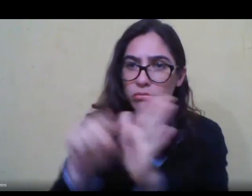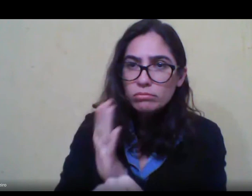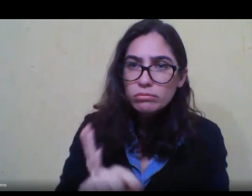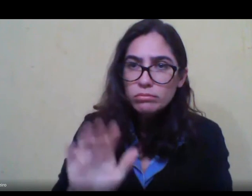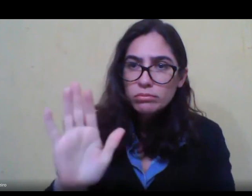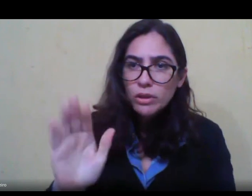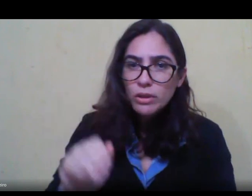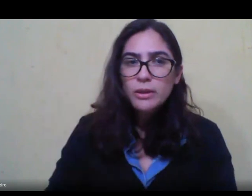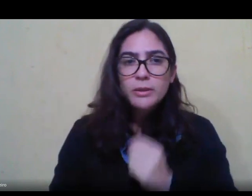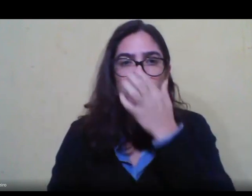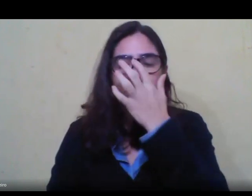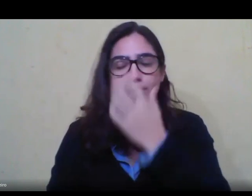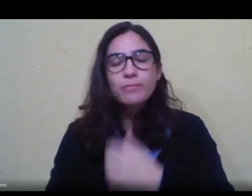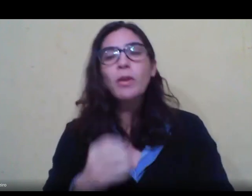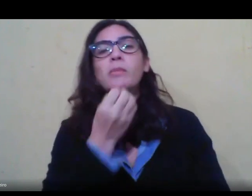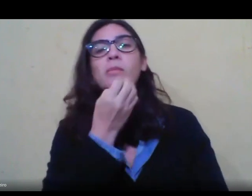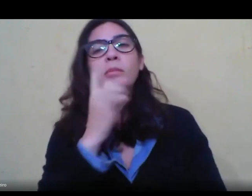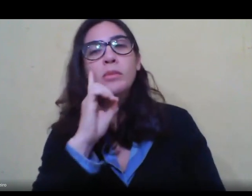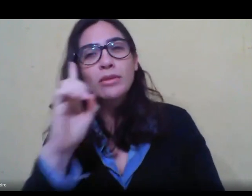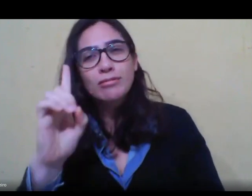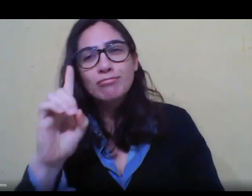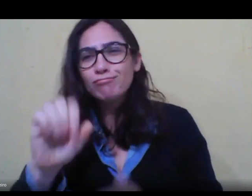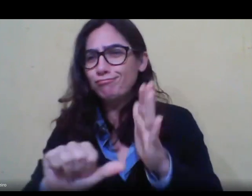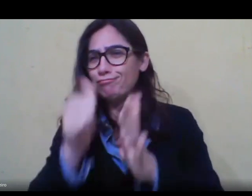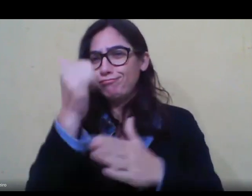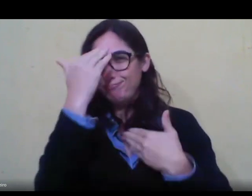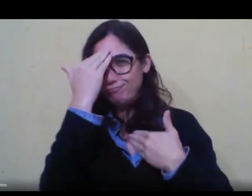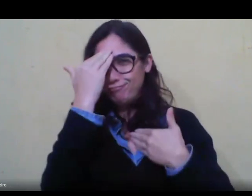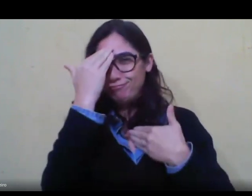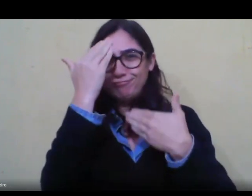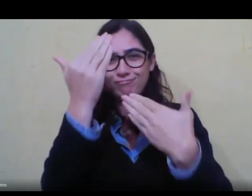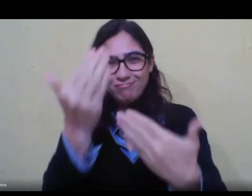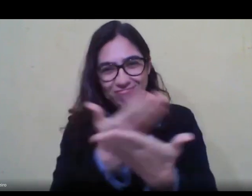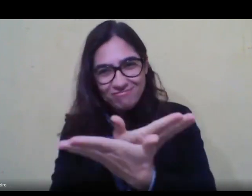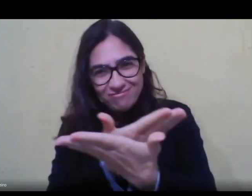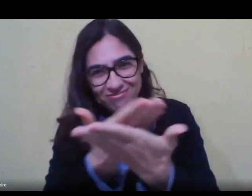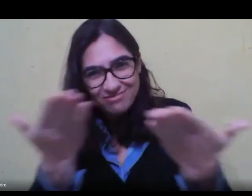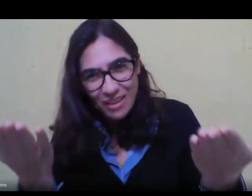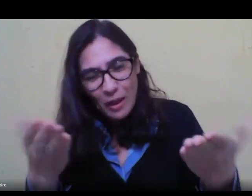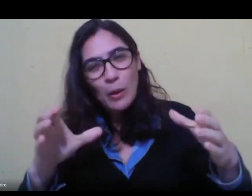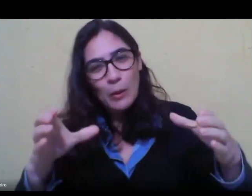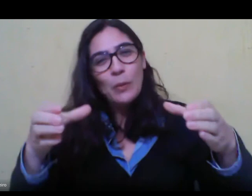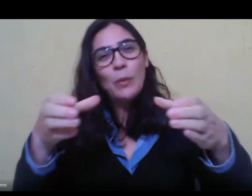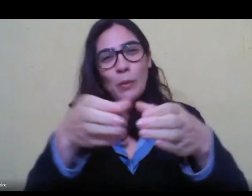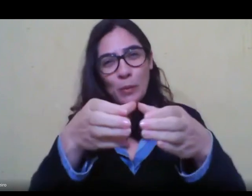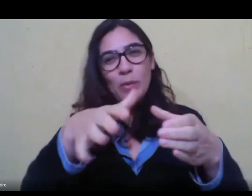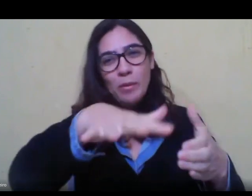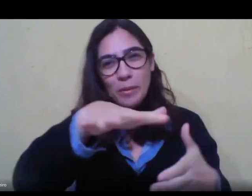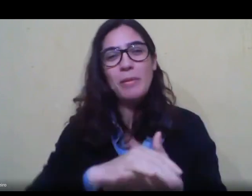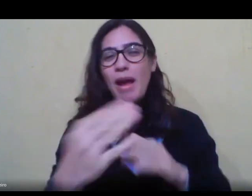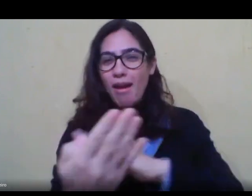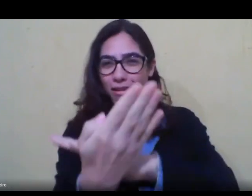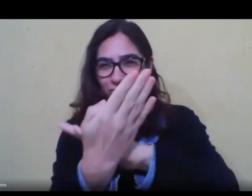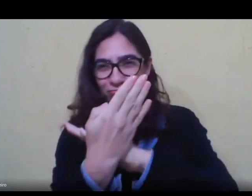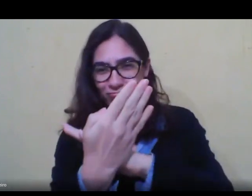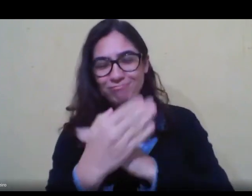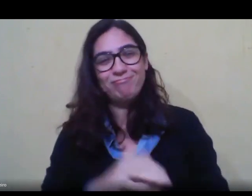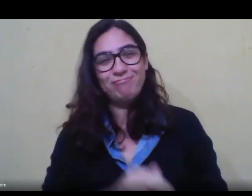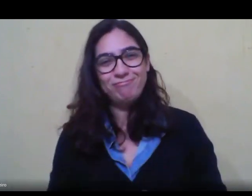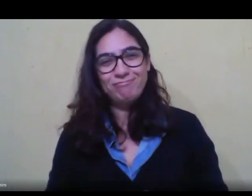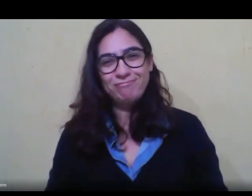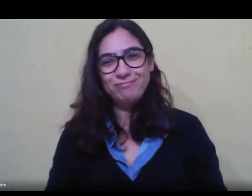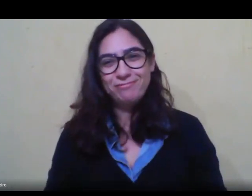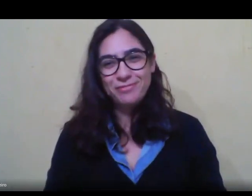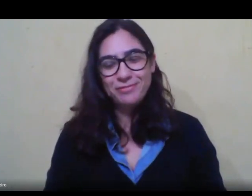dúvida, o seguinte, ó, se eu oferecer uma disciplina que já é prevista no curso, só que ela sempre